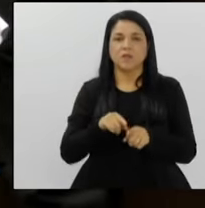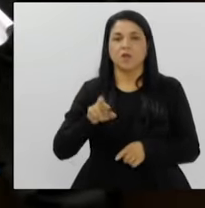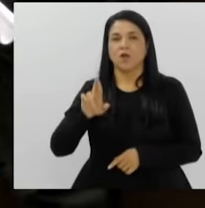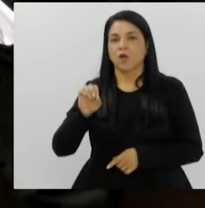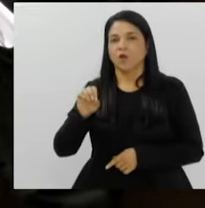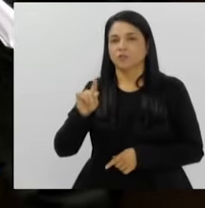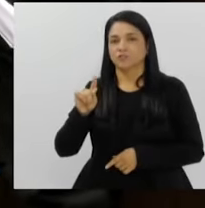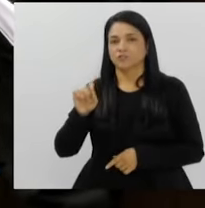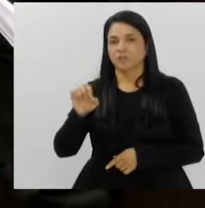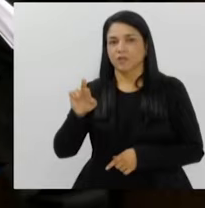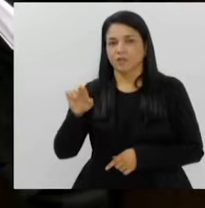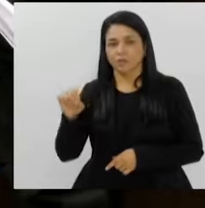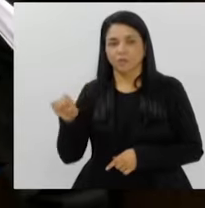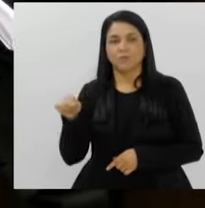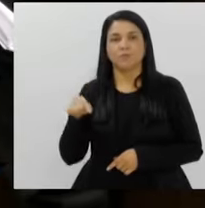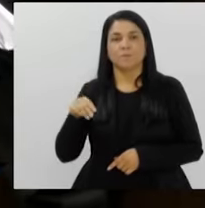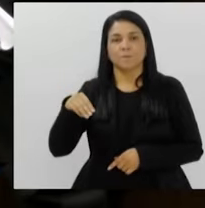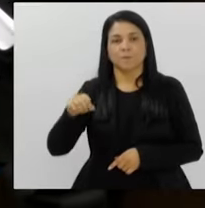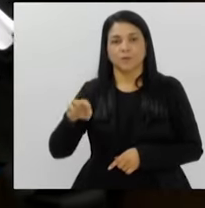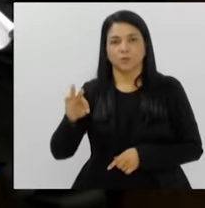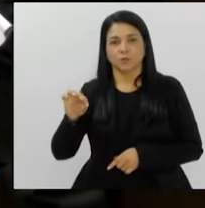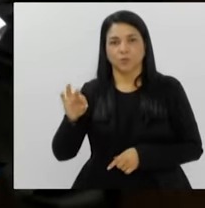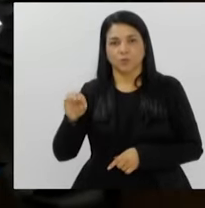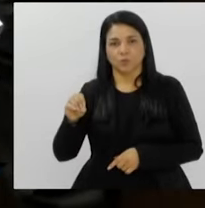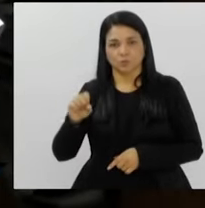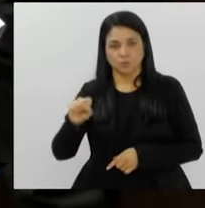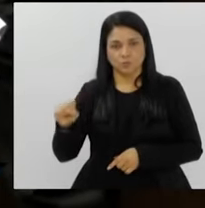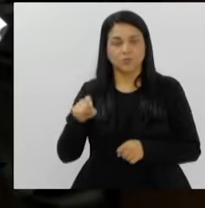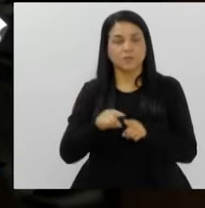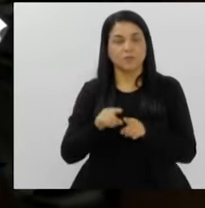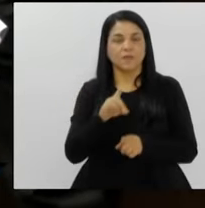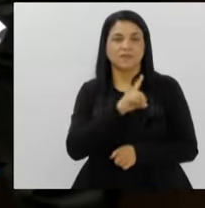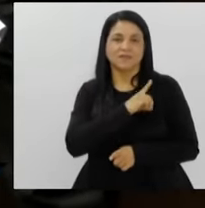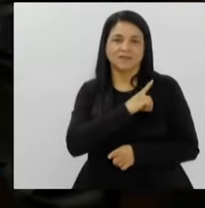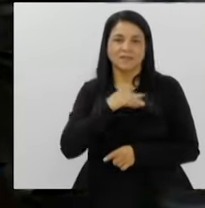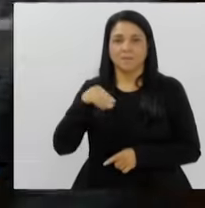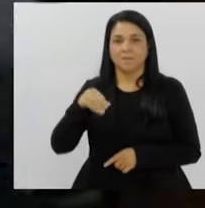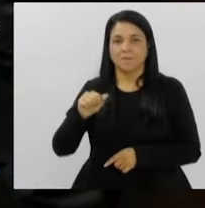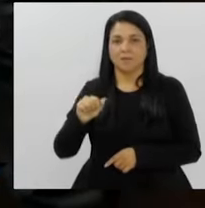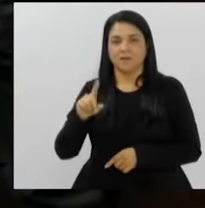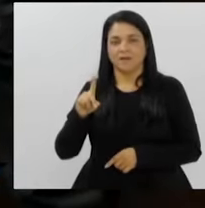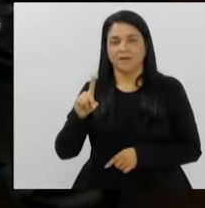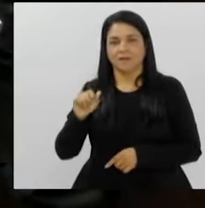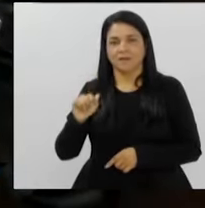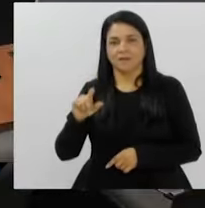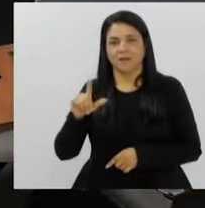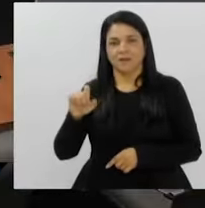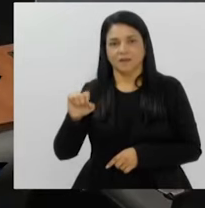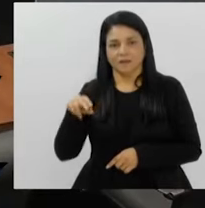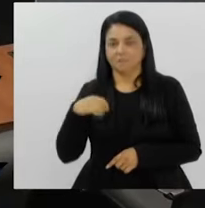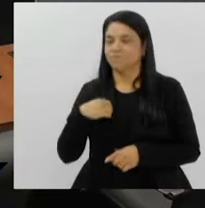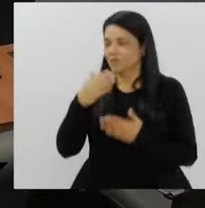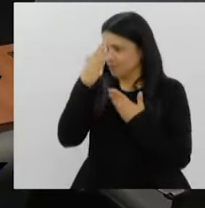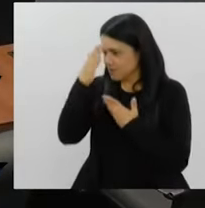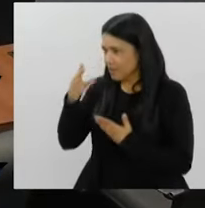ali nos assistindo, e a nossa querida delegada Madeleine, a nossa amiga. Atrás. Tá bom, presidente? Obrigado, Thiago,